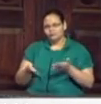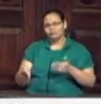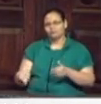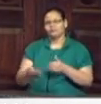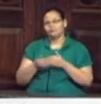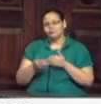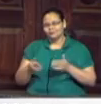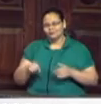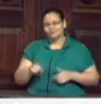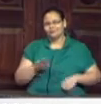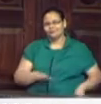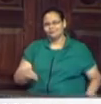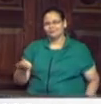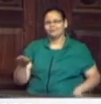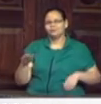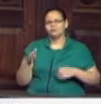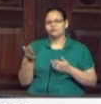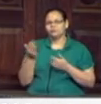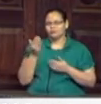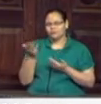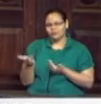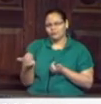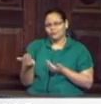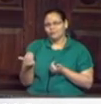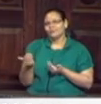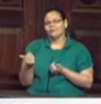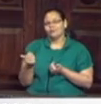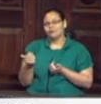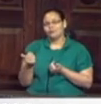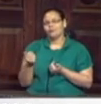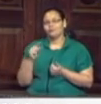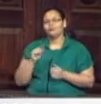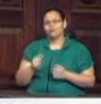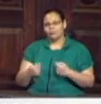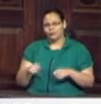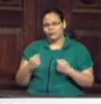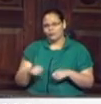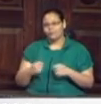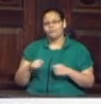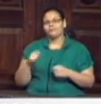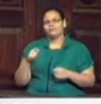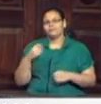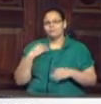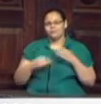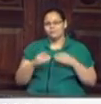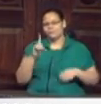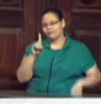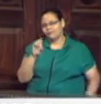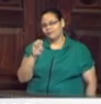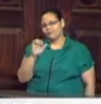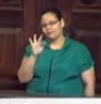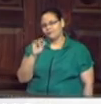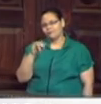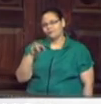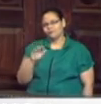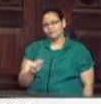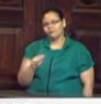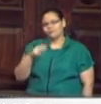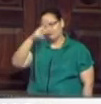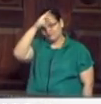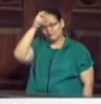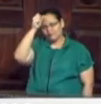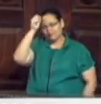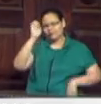adolescentes passe obrigatoriamente pela Defensoria Pública Estadual e Ministério Público Estadual. Esse é o